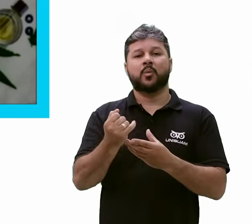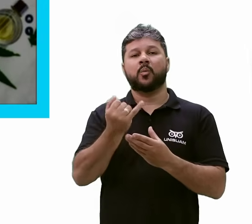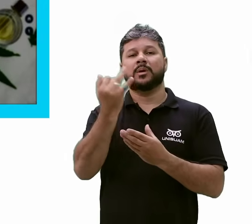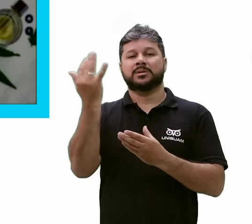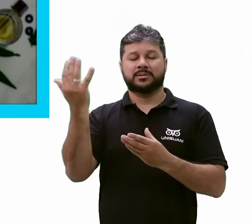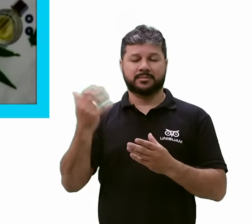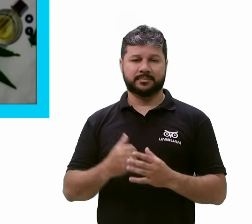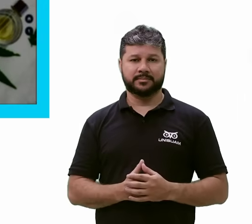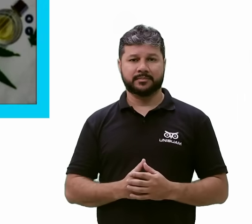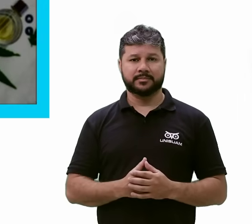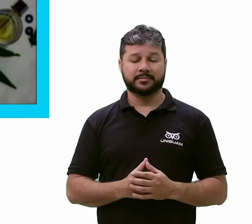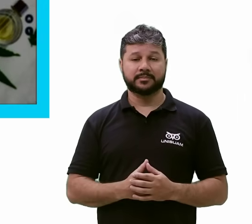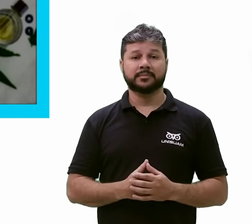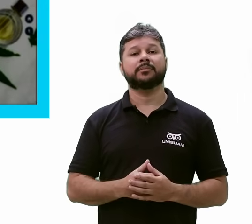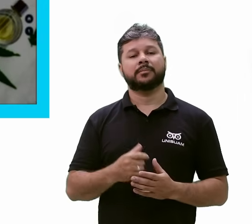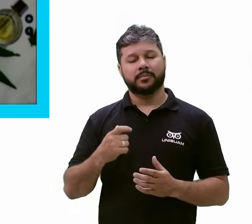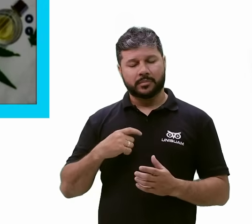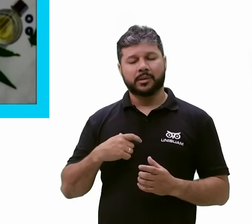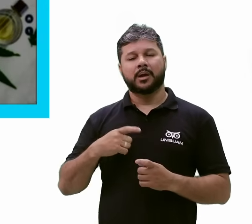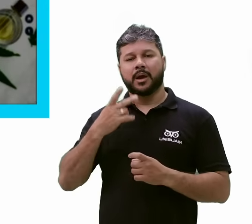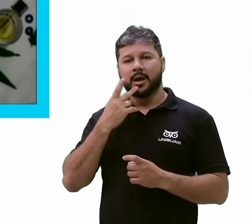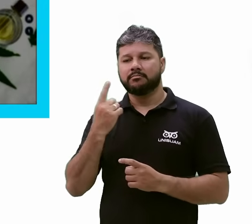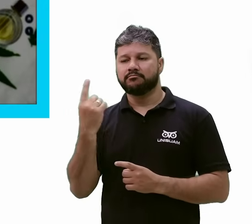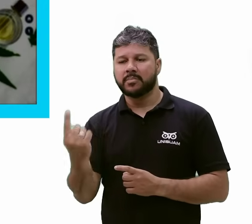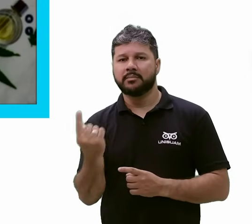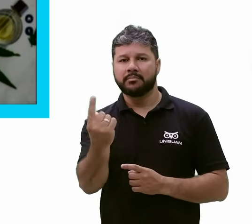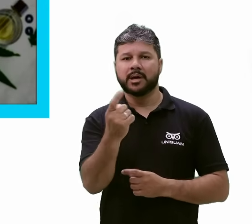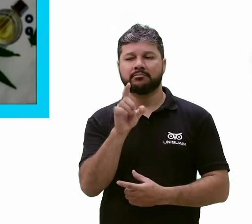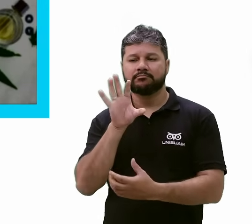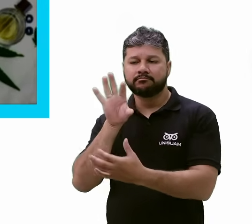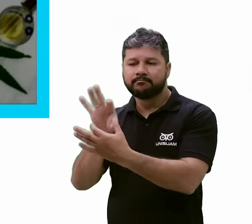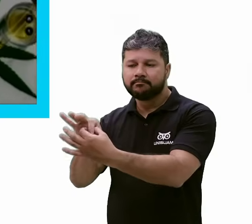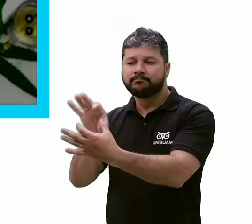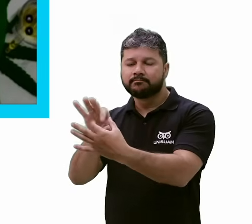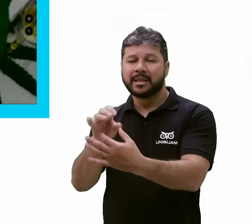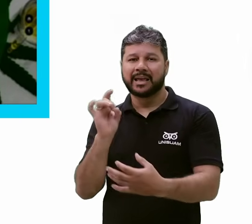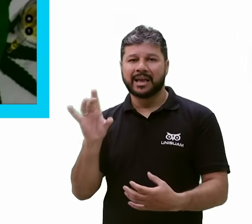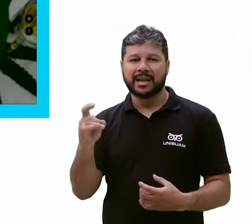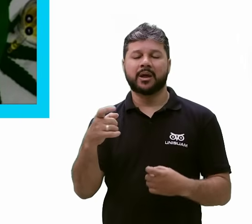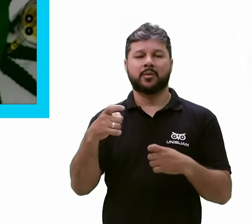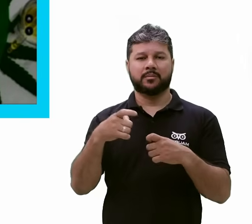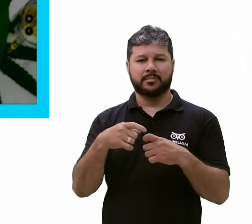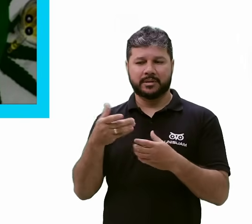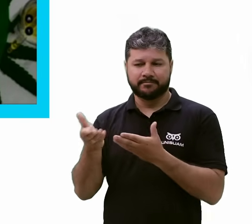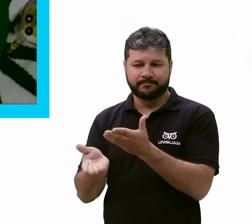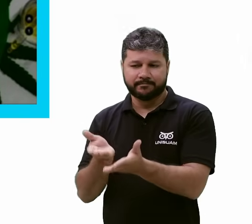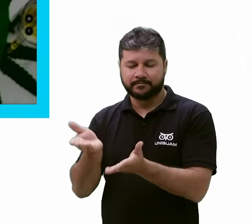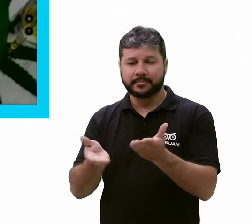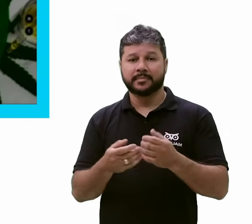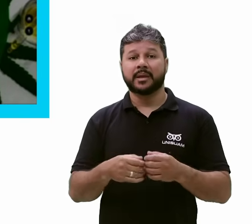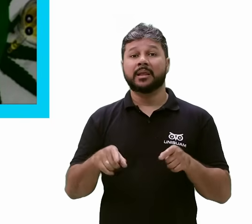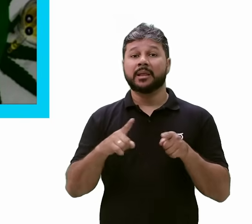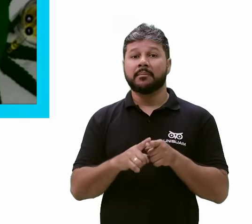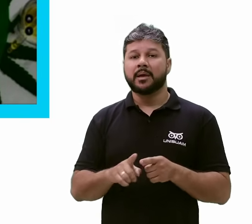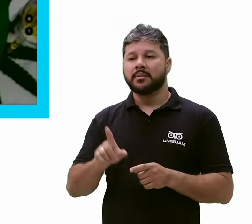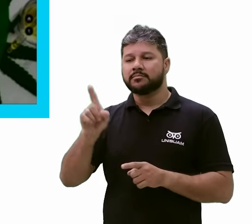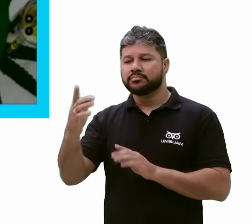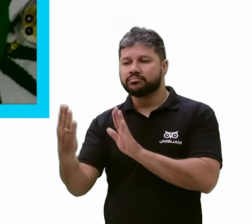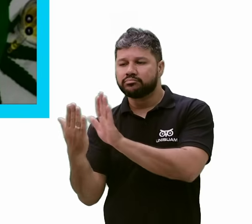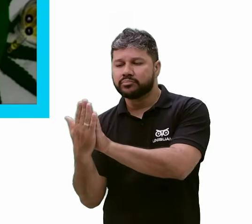concentrações. Então, é uma medicina individualizada. E além de